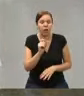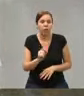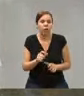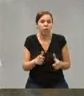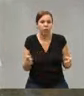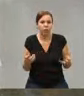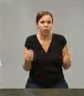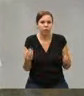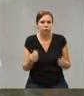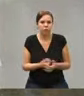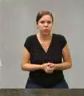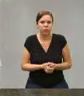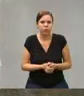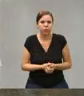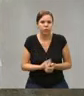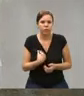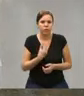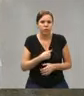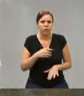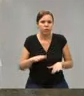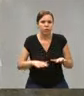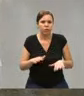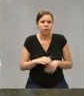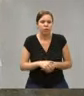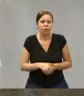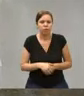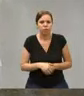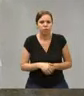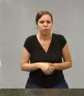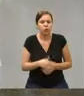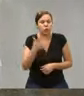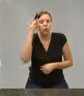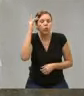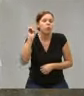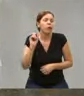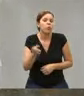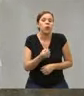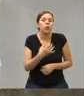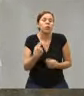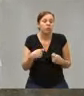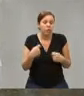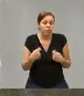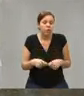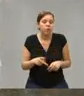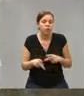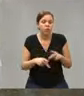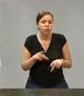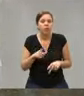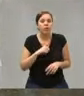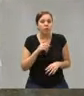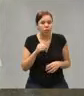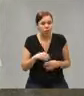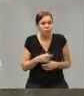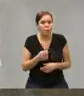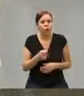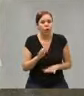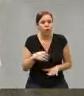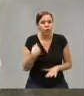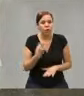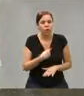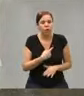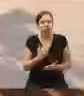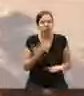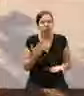cresceu bastante, né? A gente às vezes ignora o quanto de necessidade, de demanda tem. Ainda é pouco. Então, só para